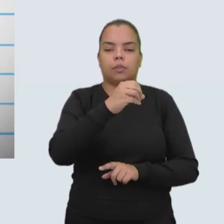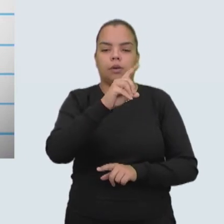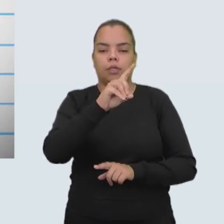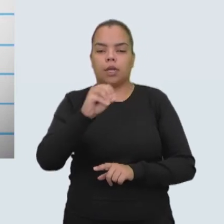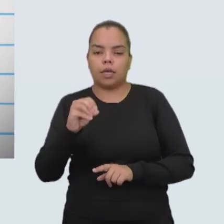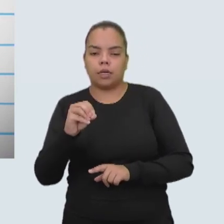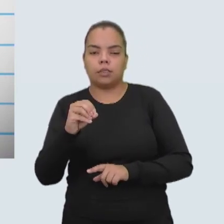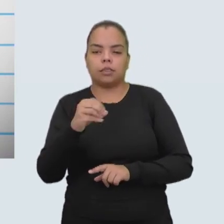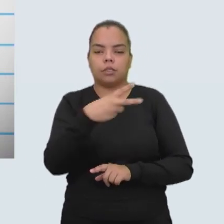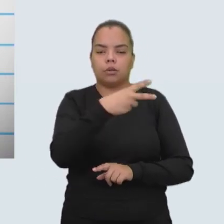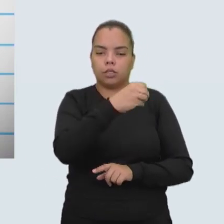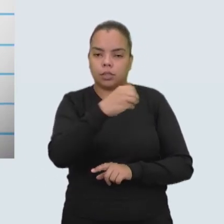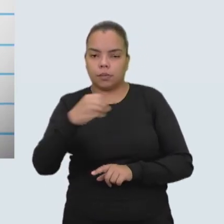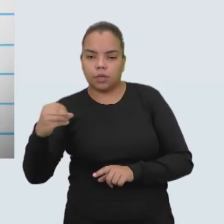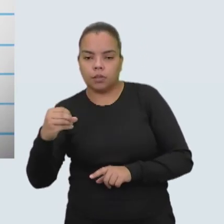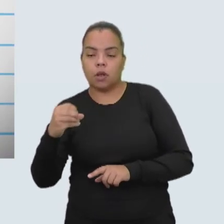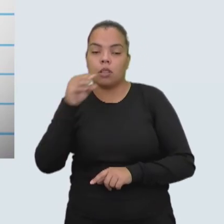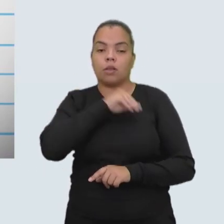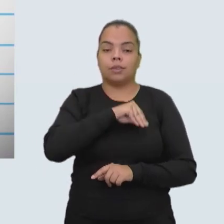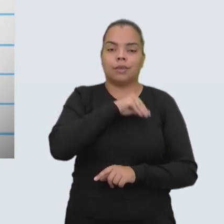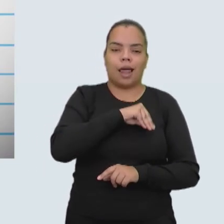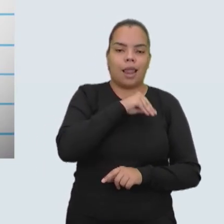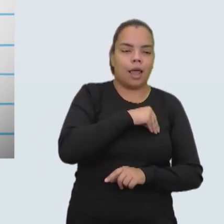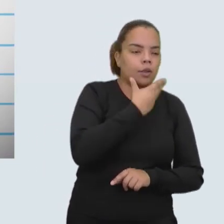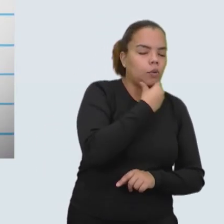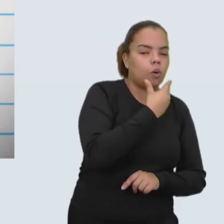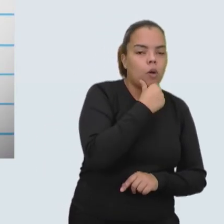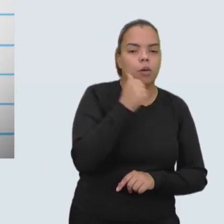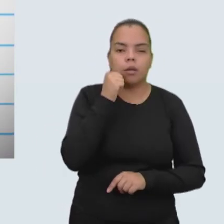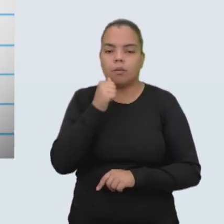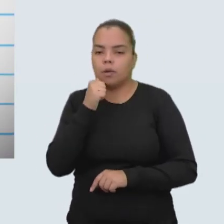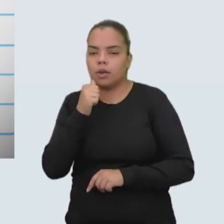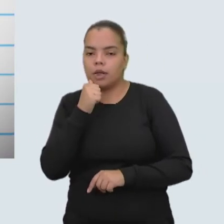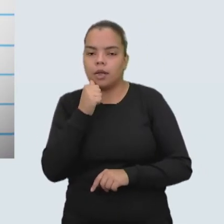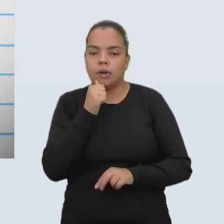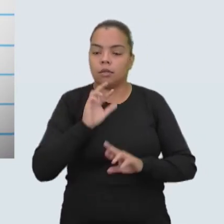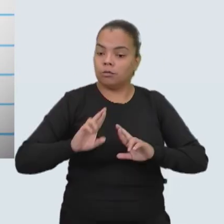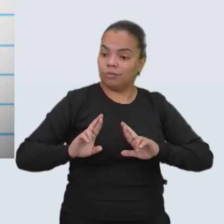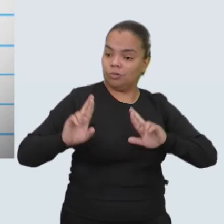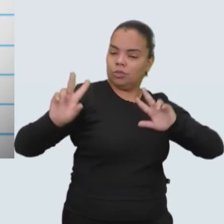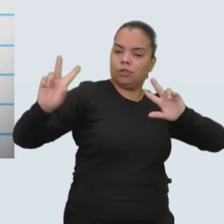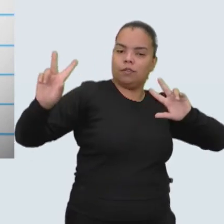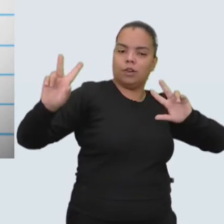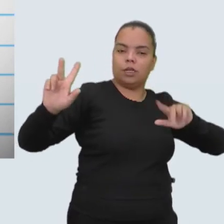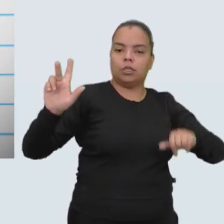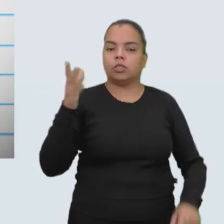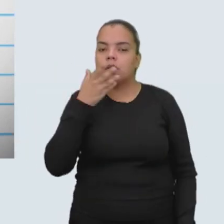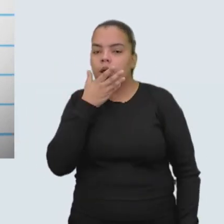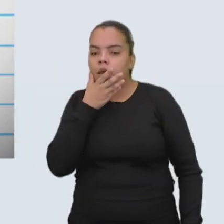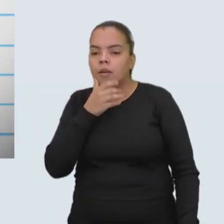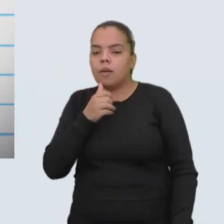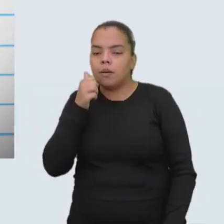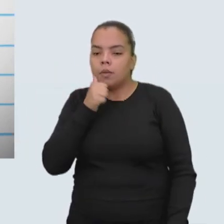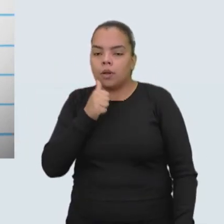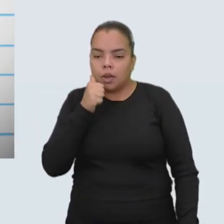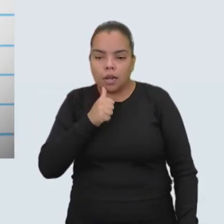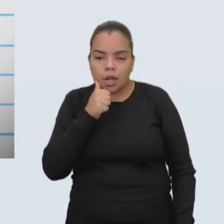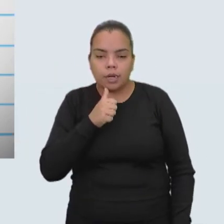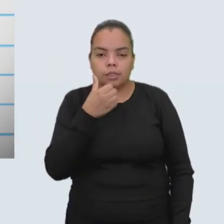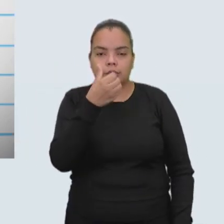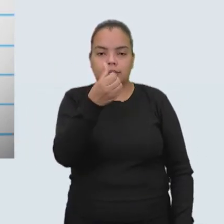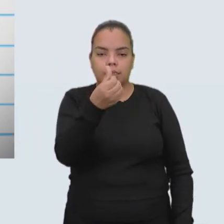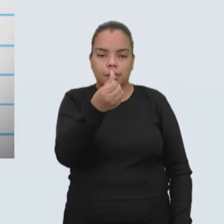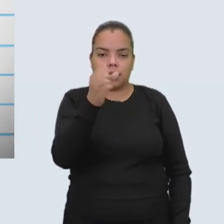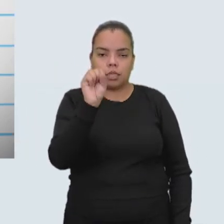mas a disparidade entre o salário feminino e masculino permanece alta. Elas ganham, em média, 68% do que